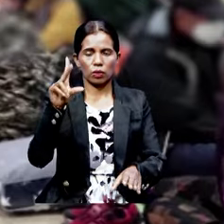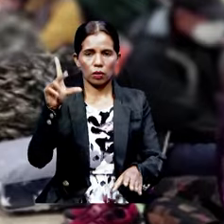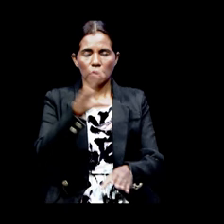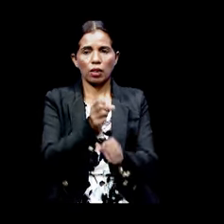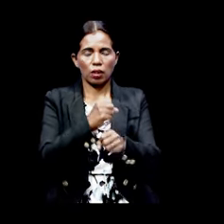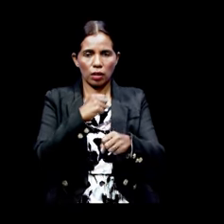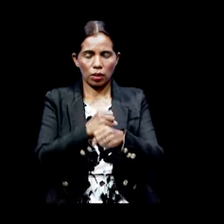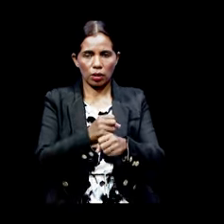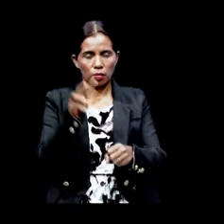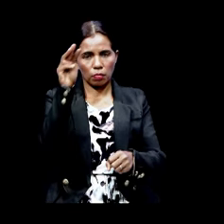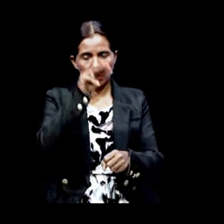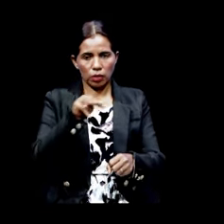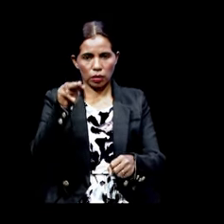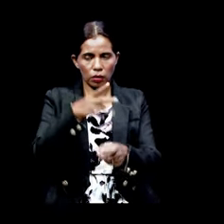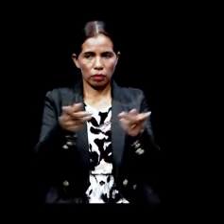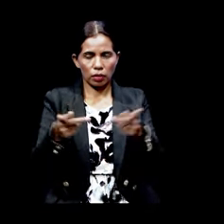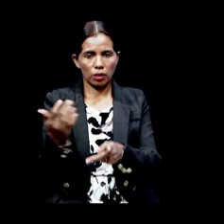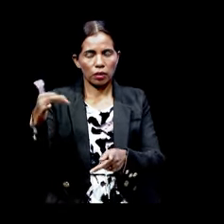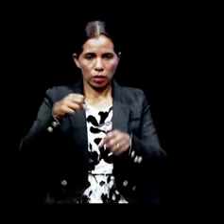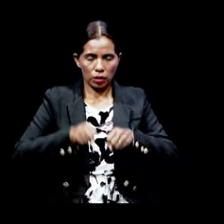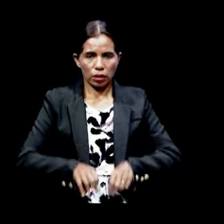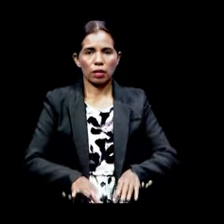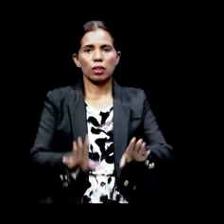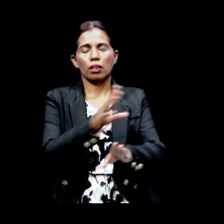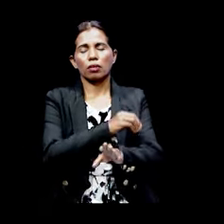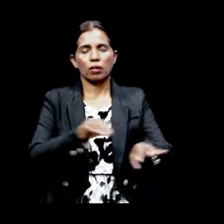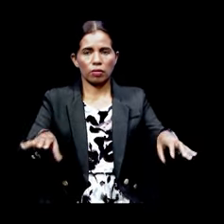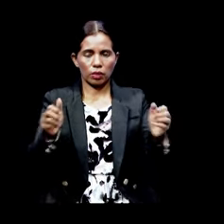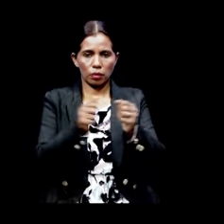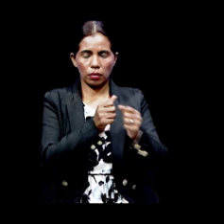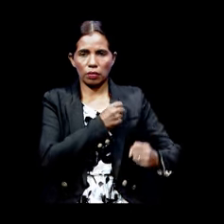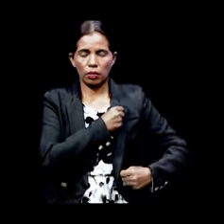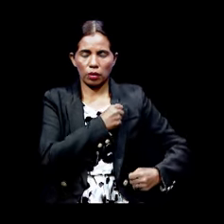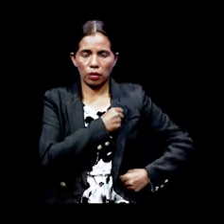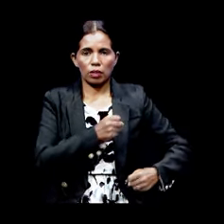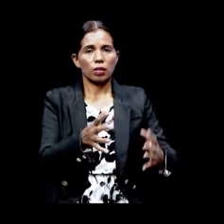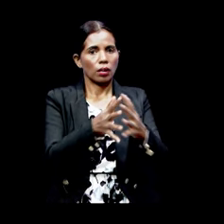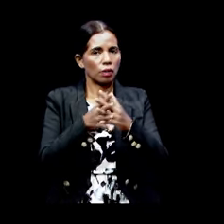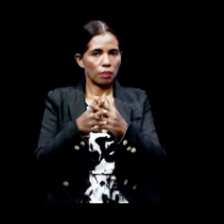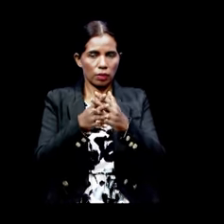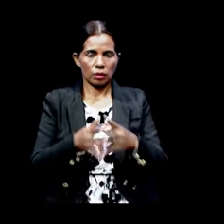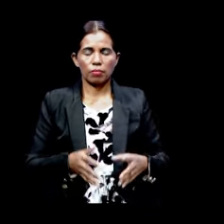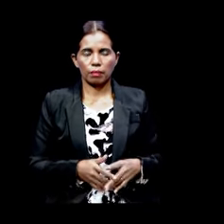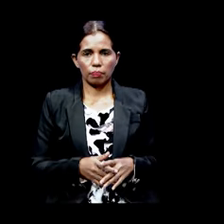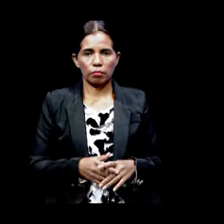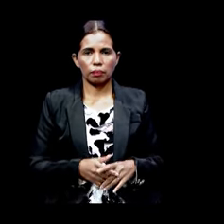na monitorização ba movimento Sira e Tasibun ou cooperação militar Estados Unidos da América.